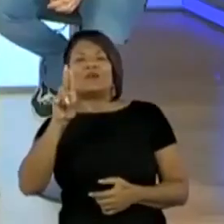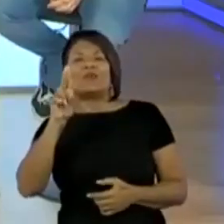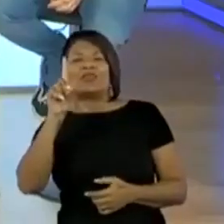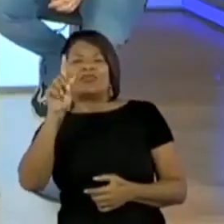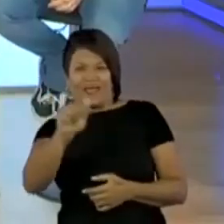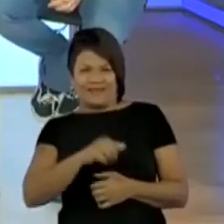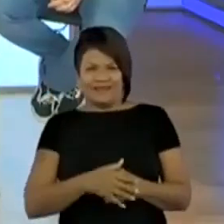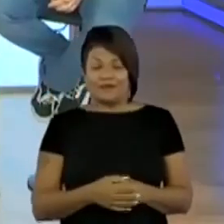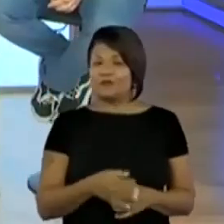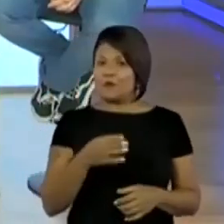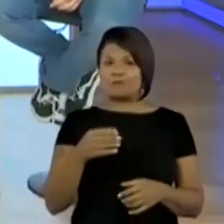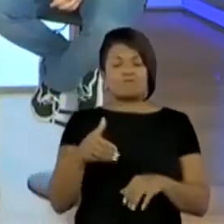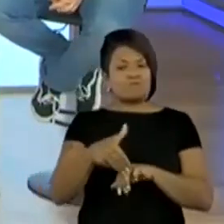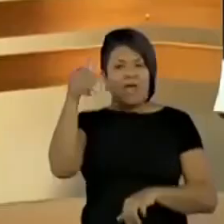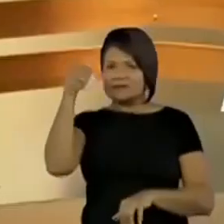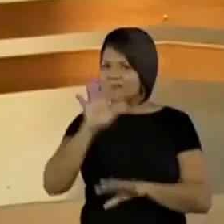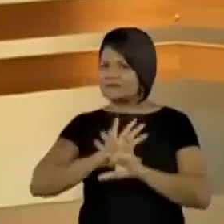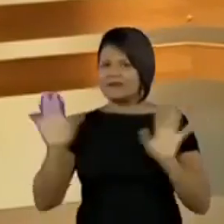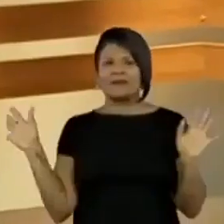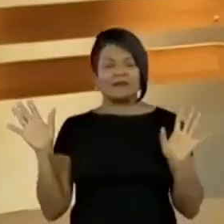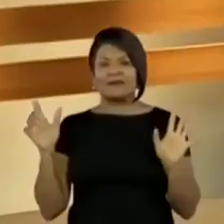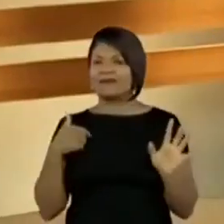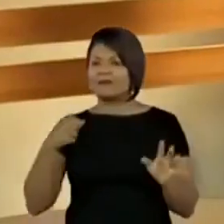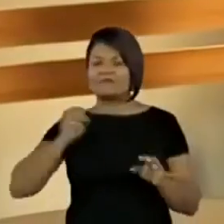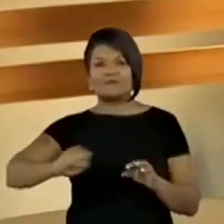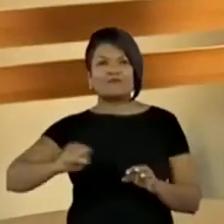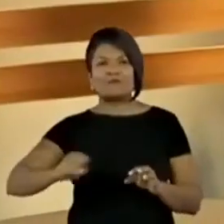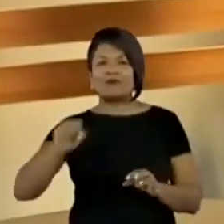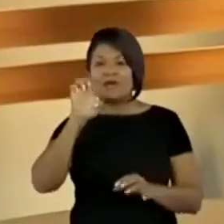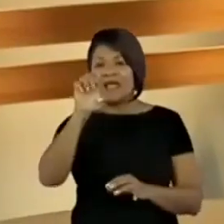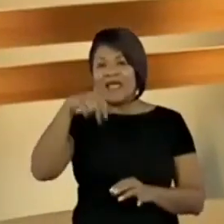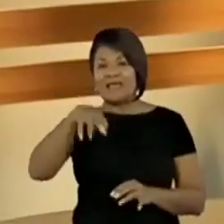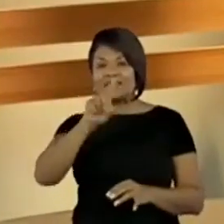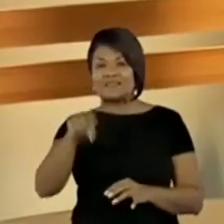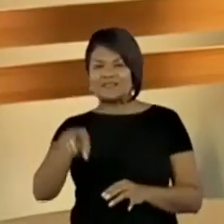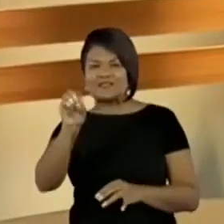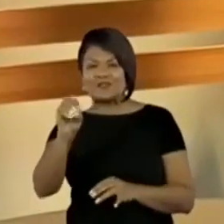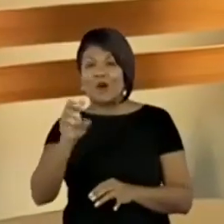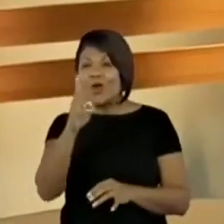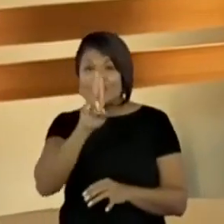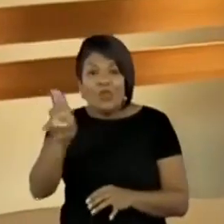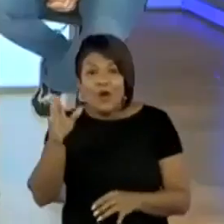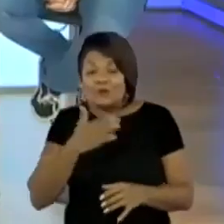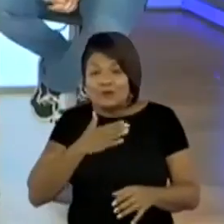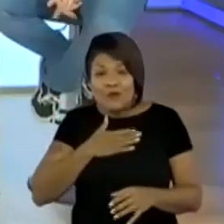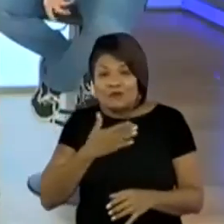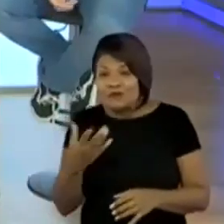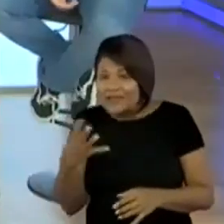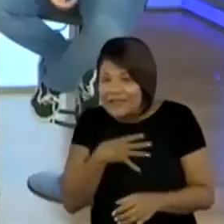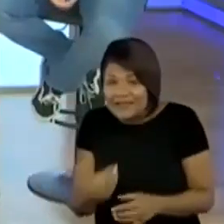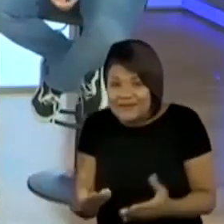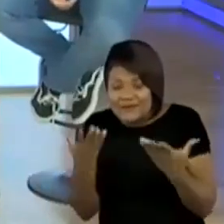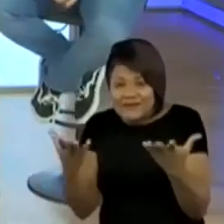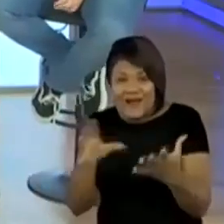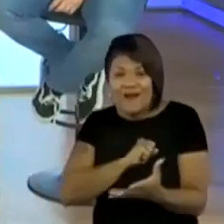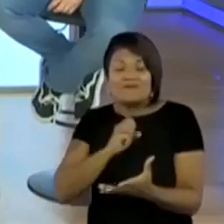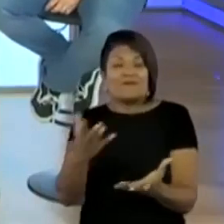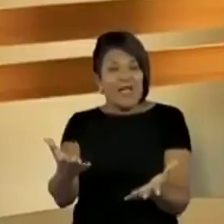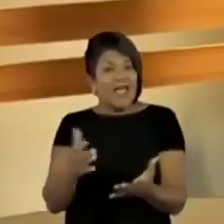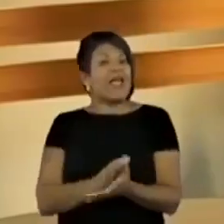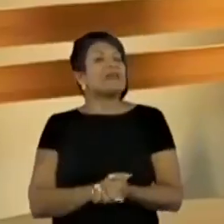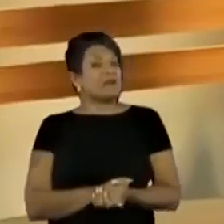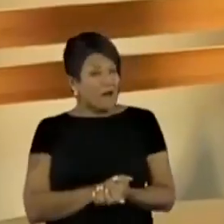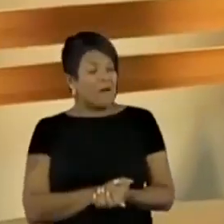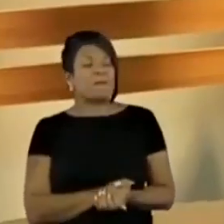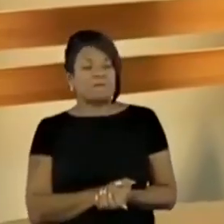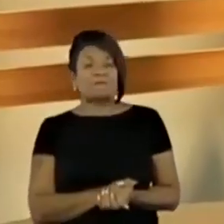que ele foi o mestre da literatura. Enzo, o nome do meu filho. Já te amei, Enzo. Amei. O pessoal é nível demais, alto. Nível